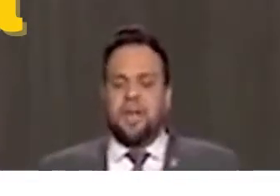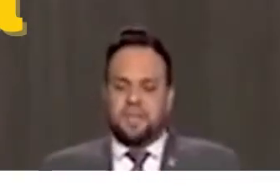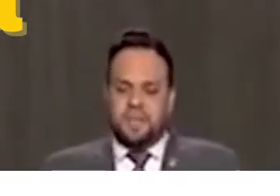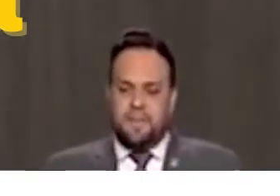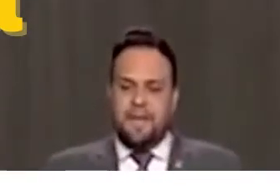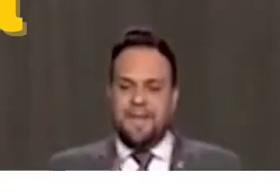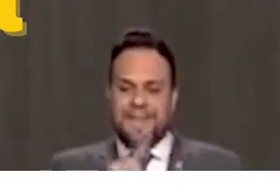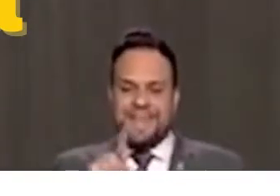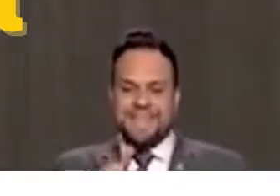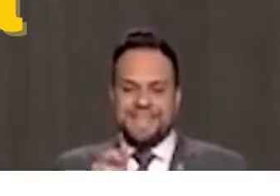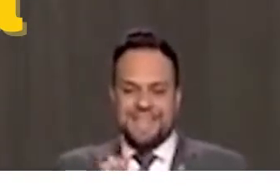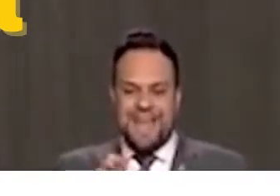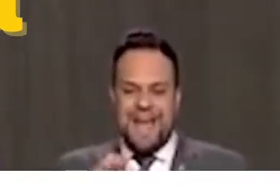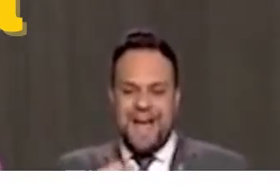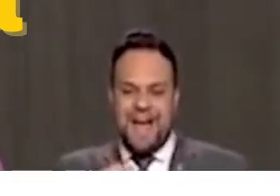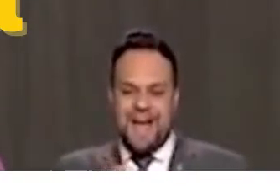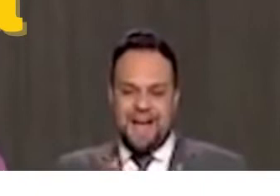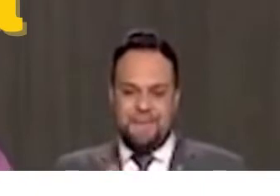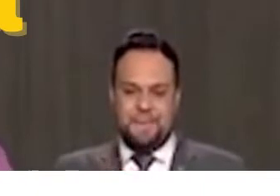acabou